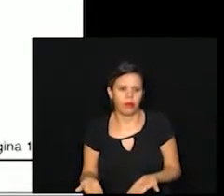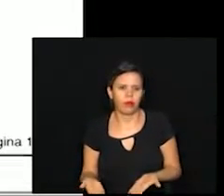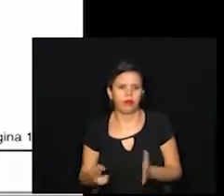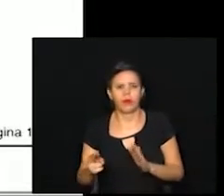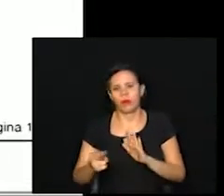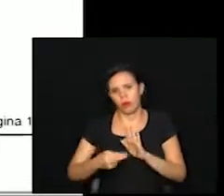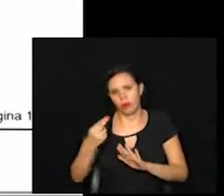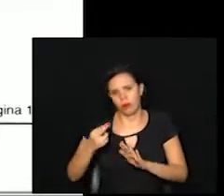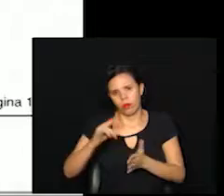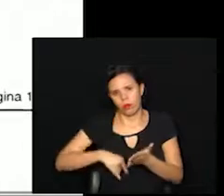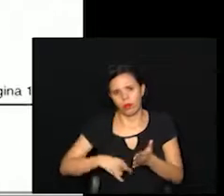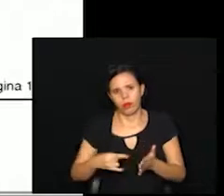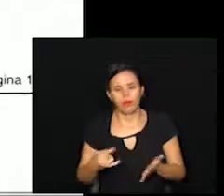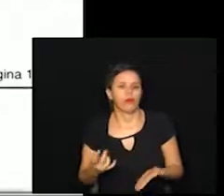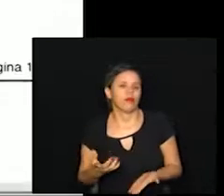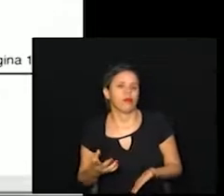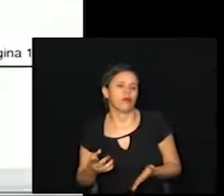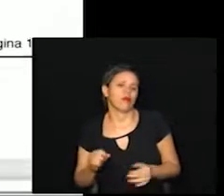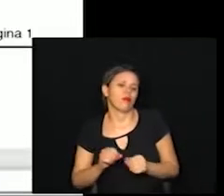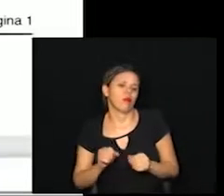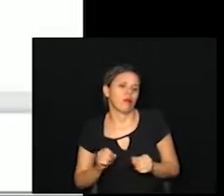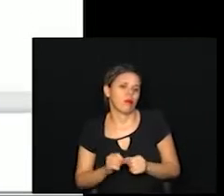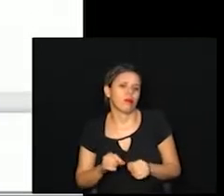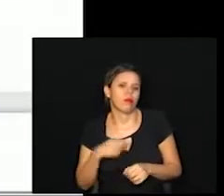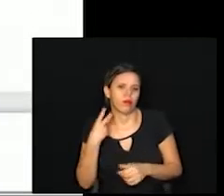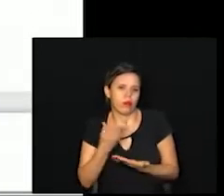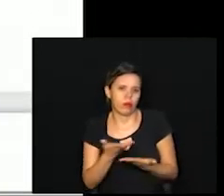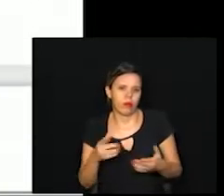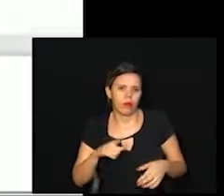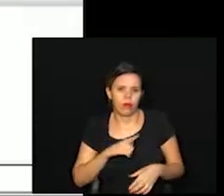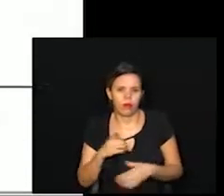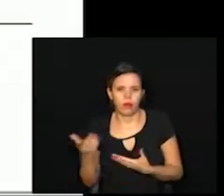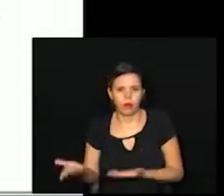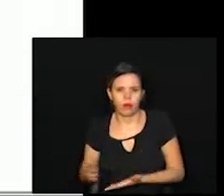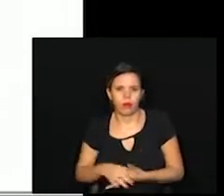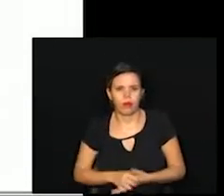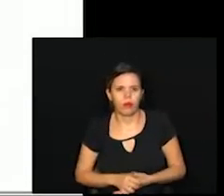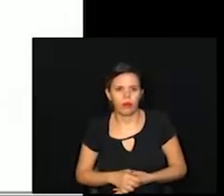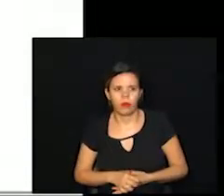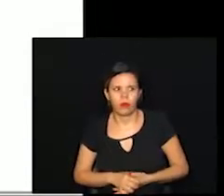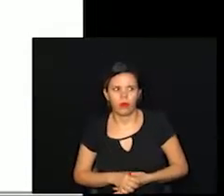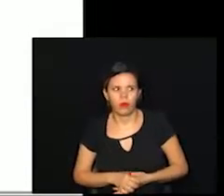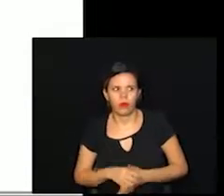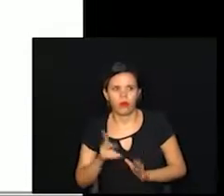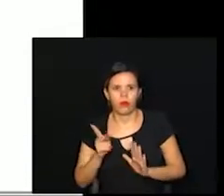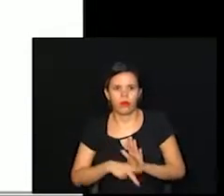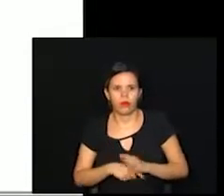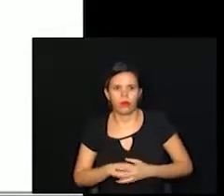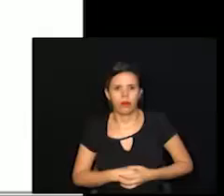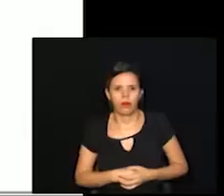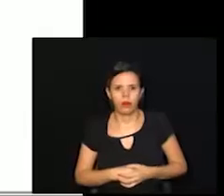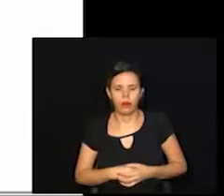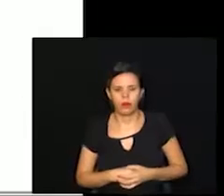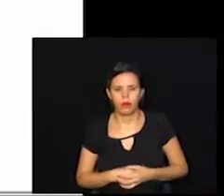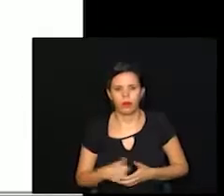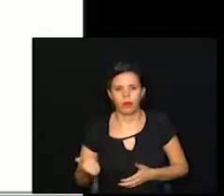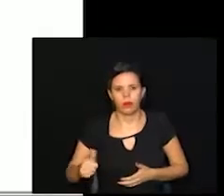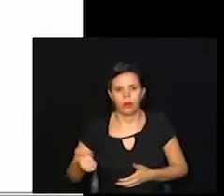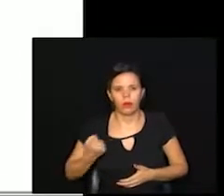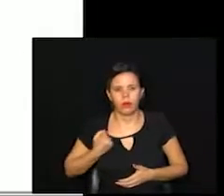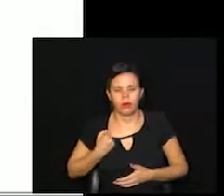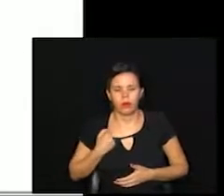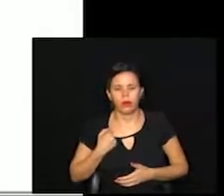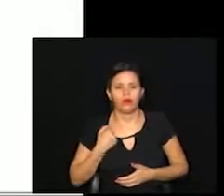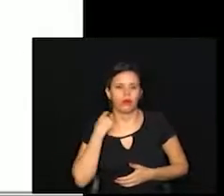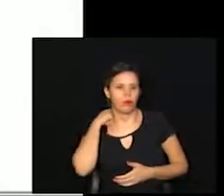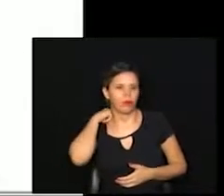dos parlamentares e temos ainda também, nós temos aí os projetos. O item 11 da pauta,